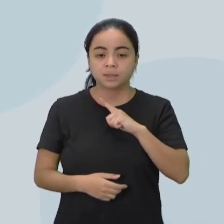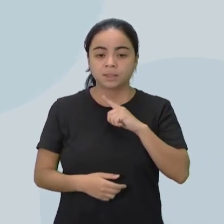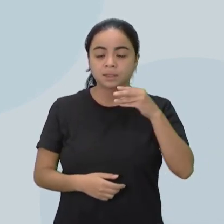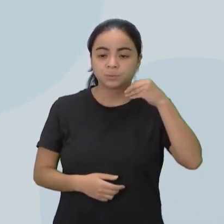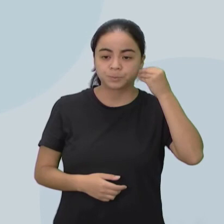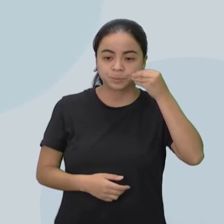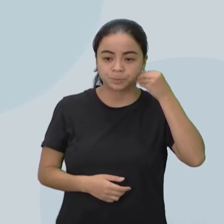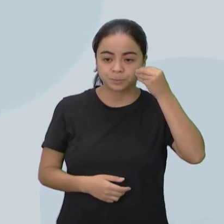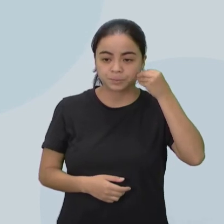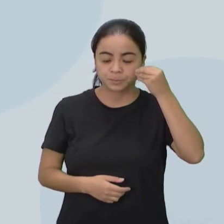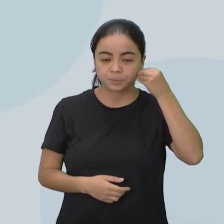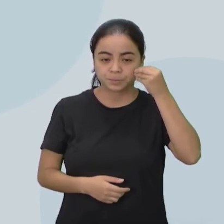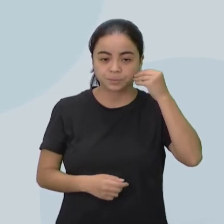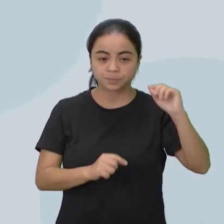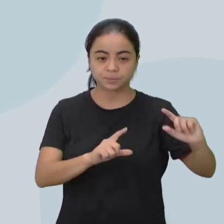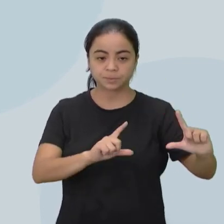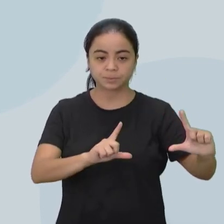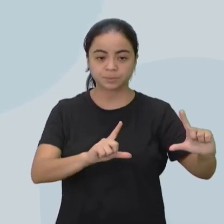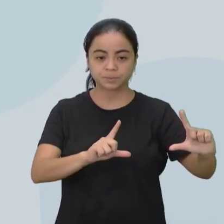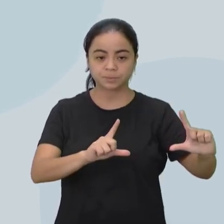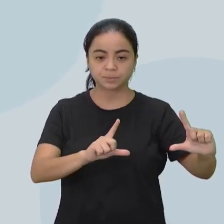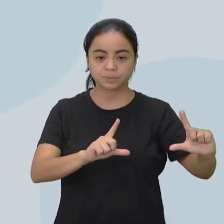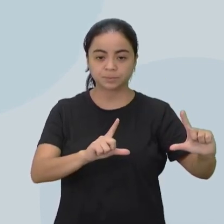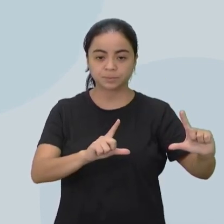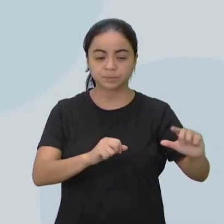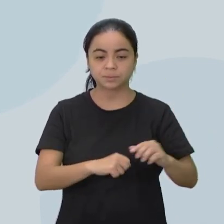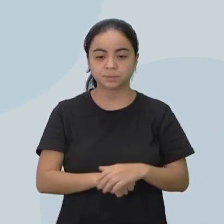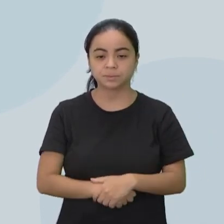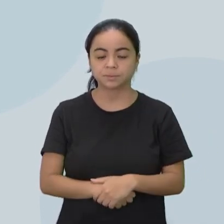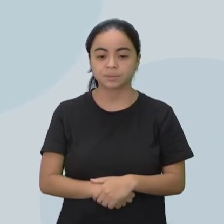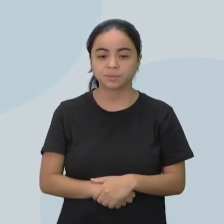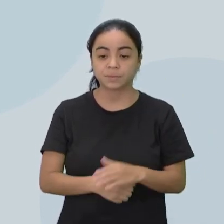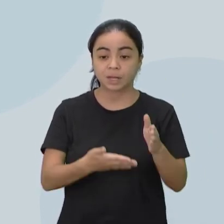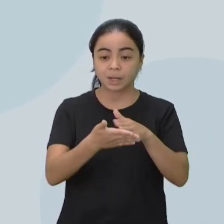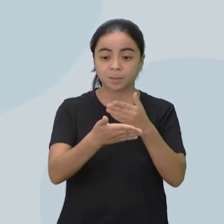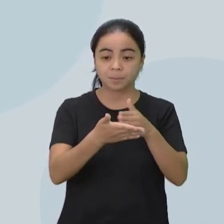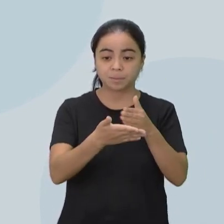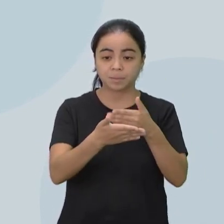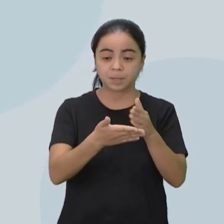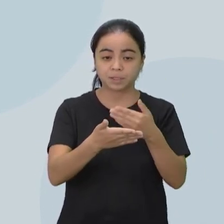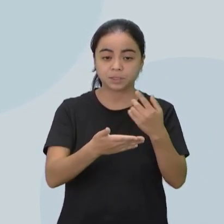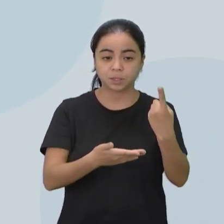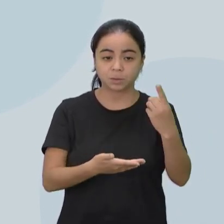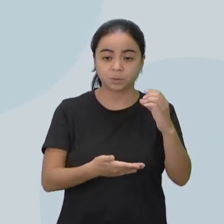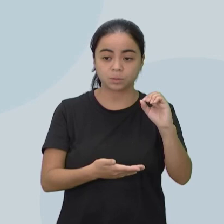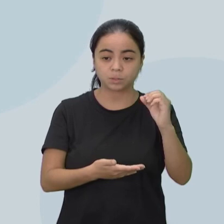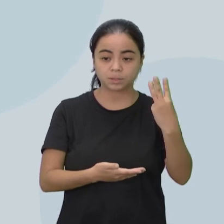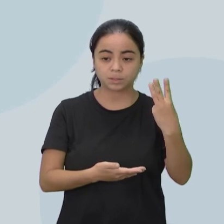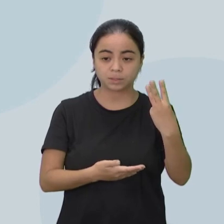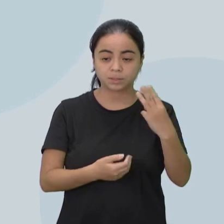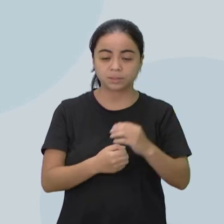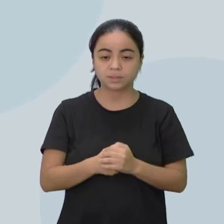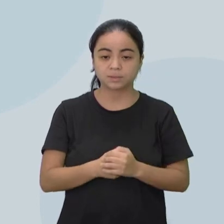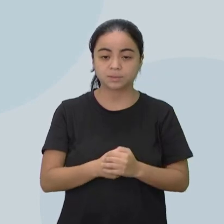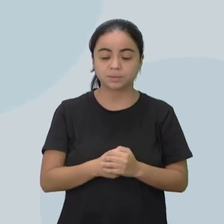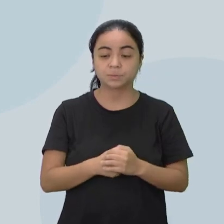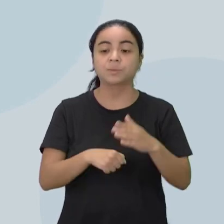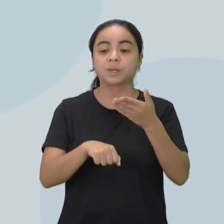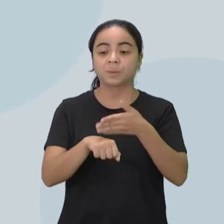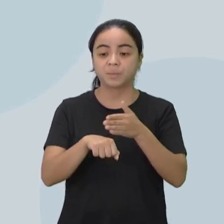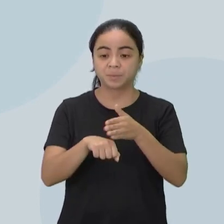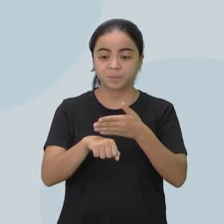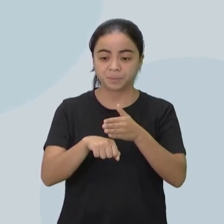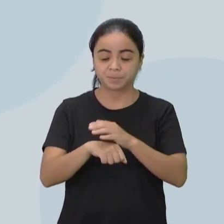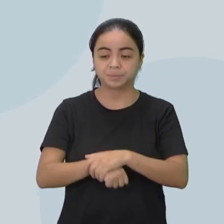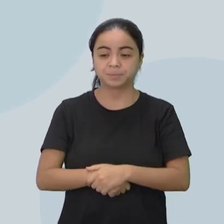experimentos aqui nessa indicação. A gente quer fazer o experimento que está lá na página 103. Preparem os seus materiais,